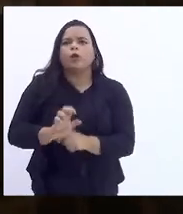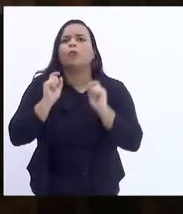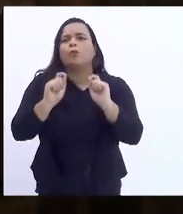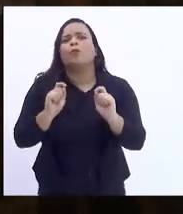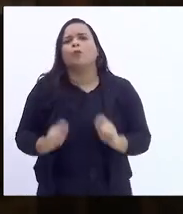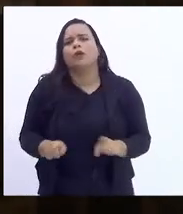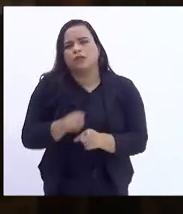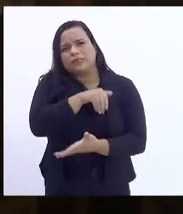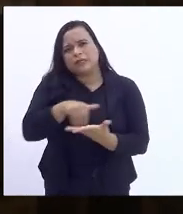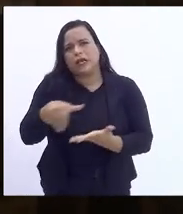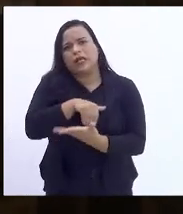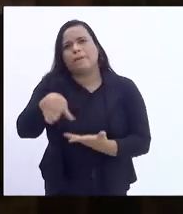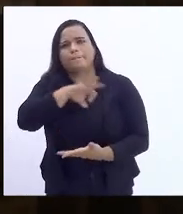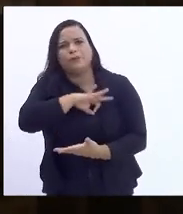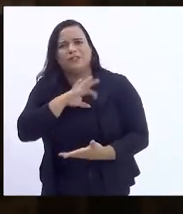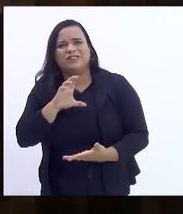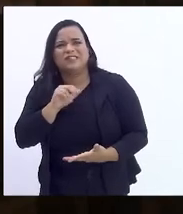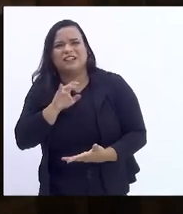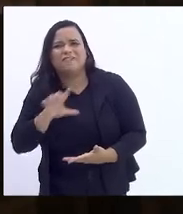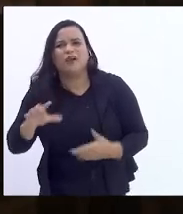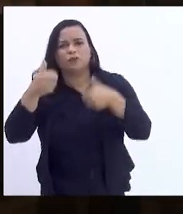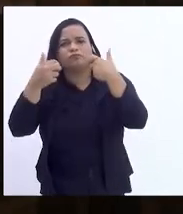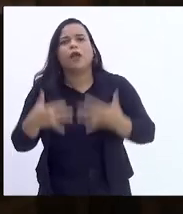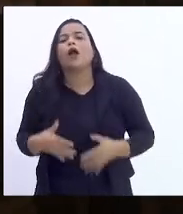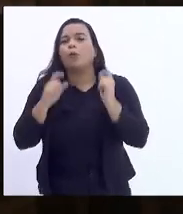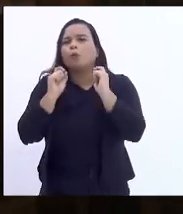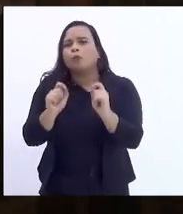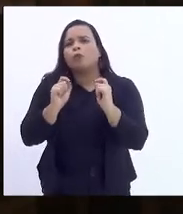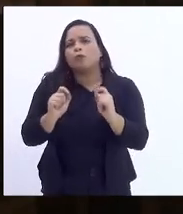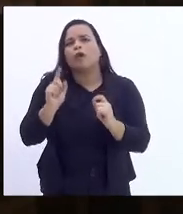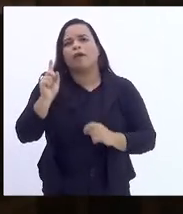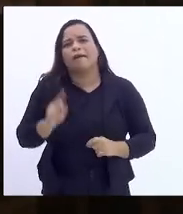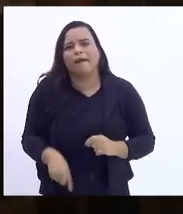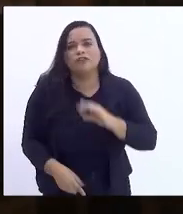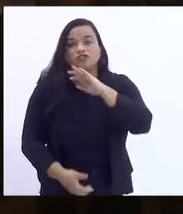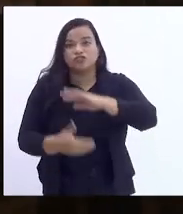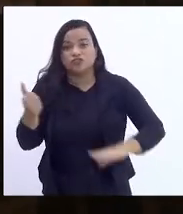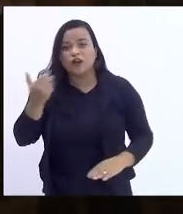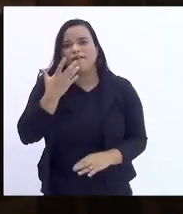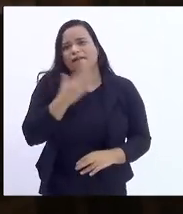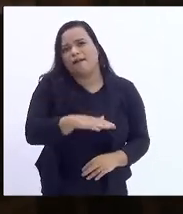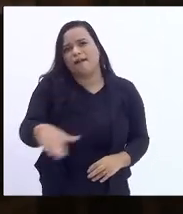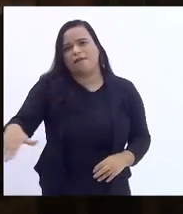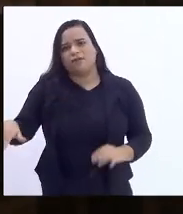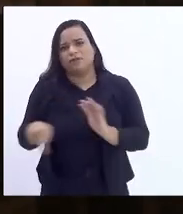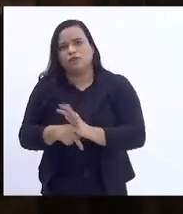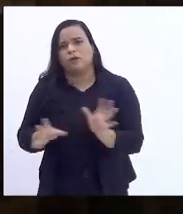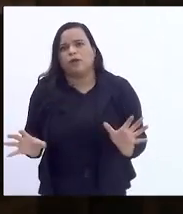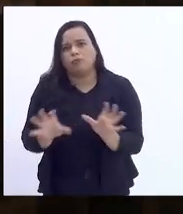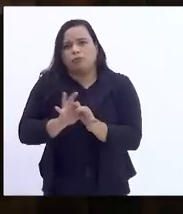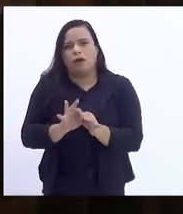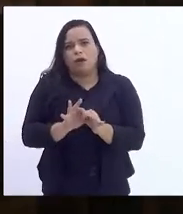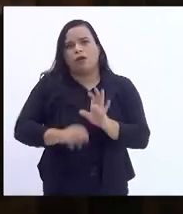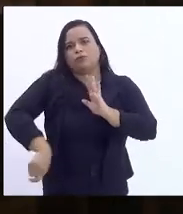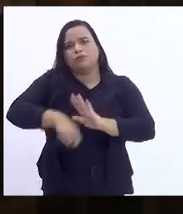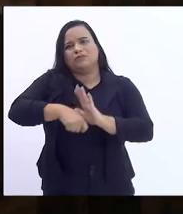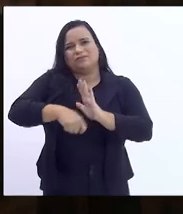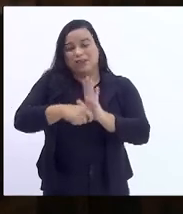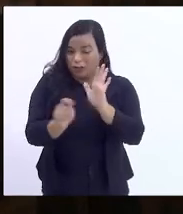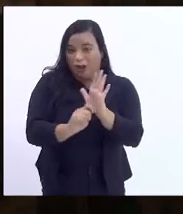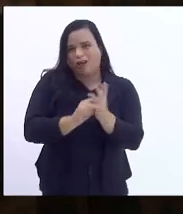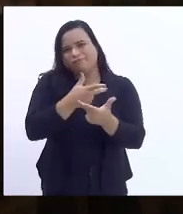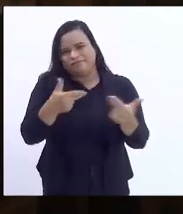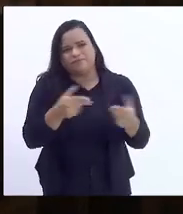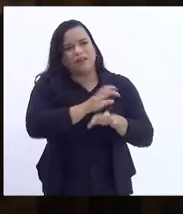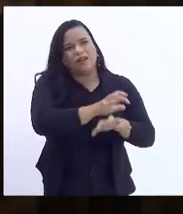e pela secretaria de Polícia Civil que era para tirar as crianças do Alice do tráfico como vamos tirar as crianças